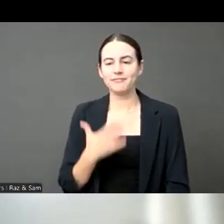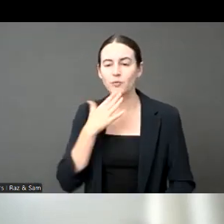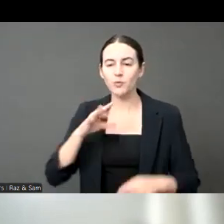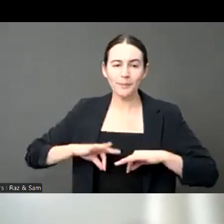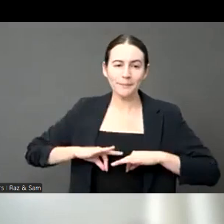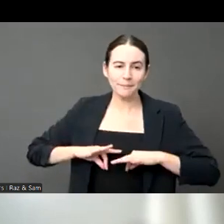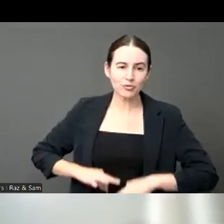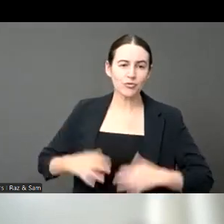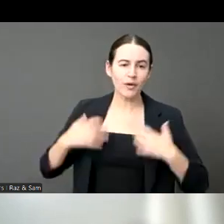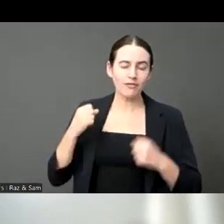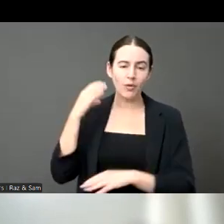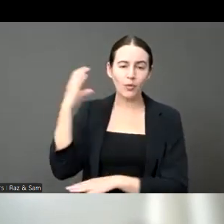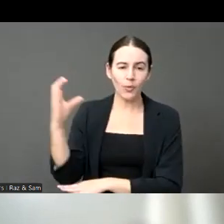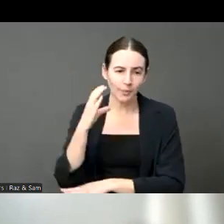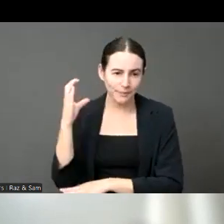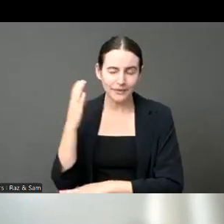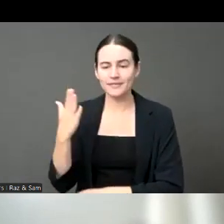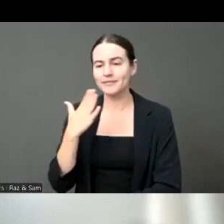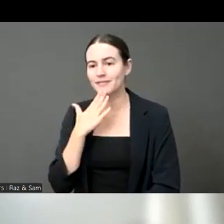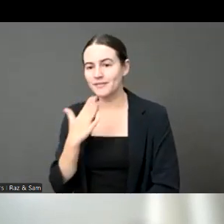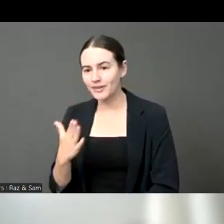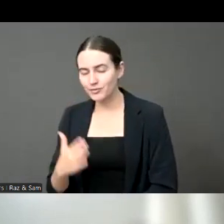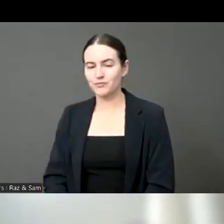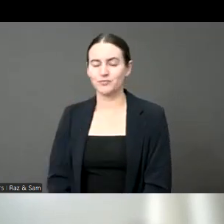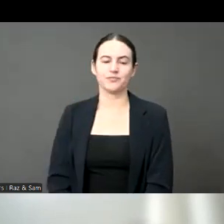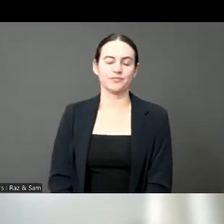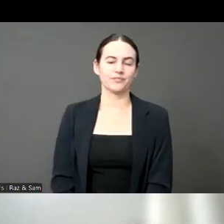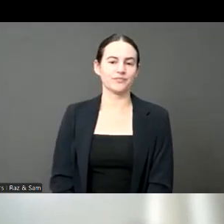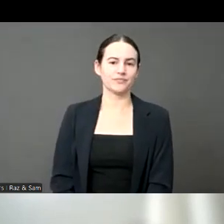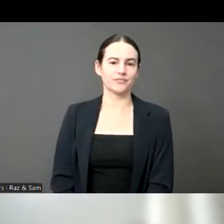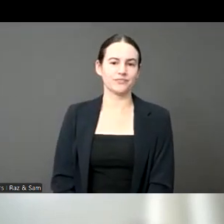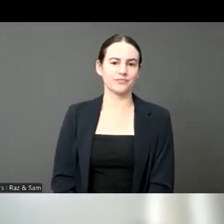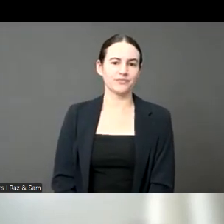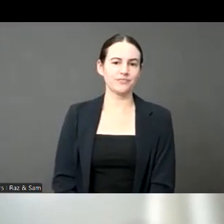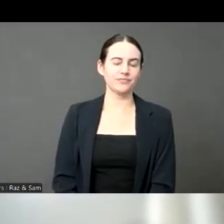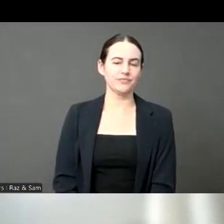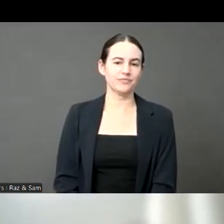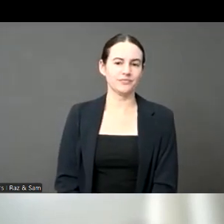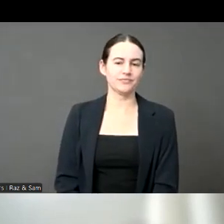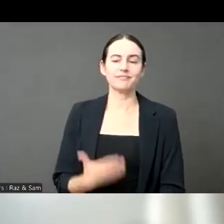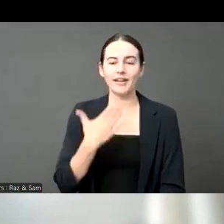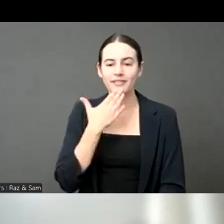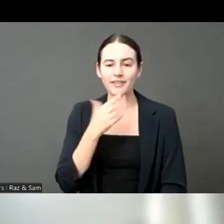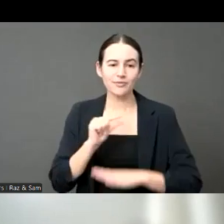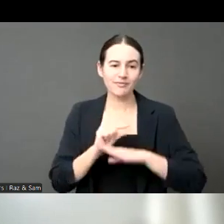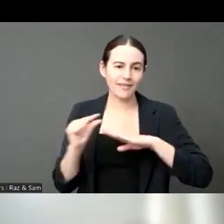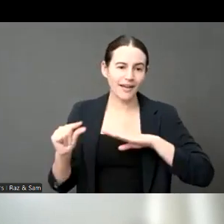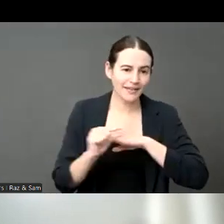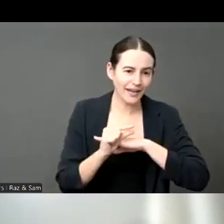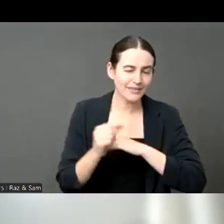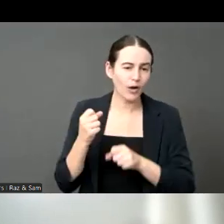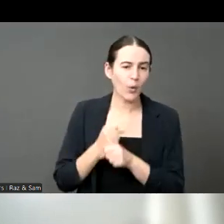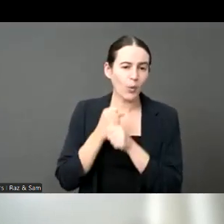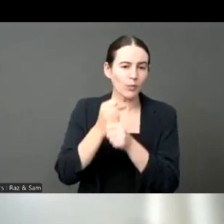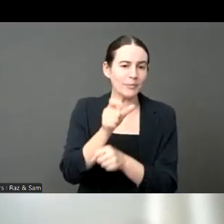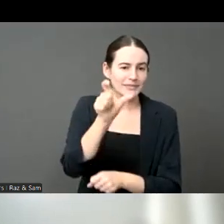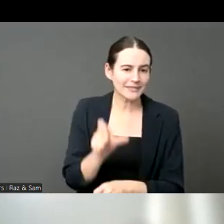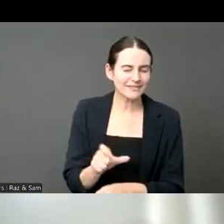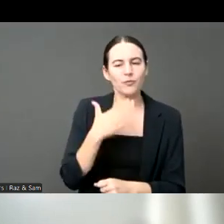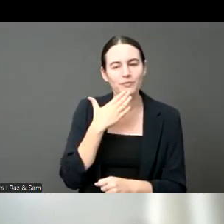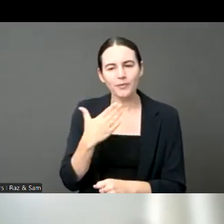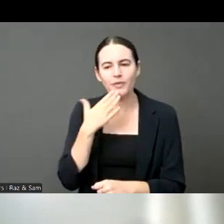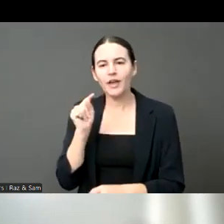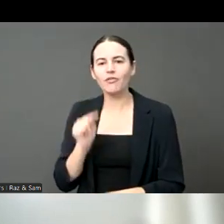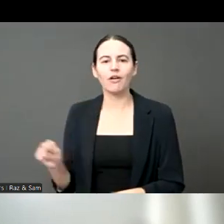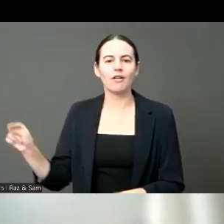Dr. Ronald Pessoa, que é epidemiologista e ponto focal do Ministério de Saúde da